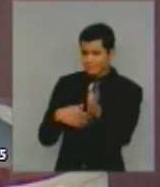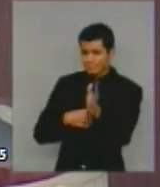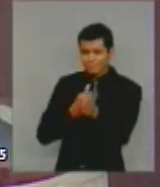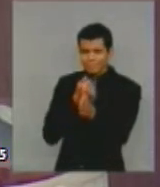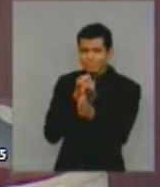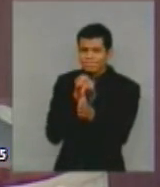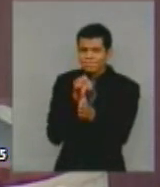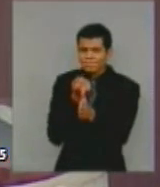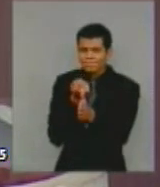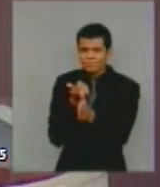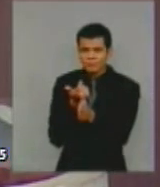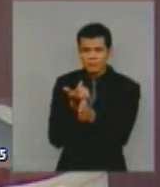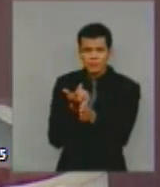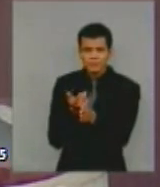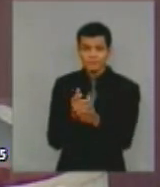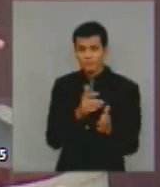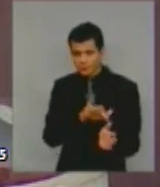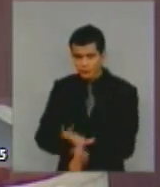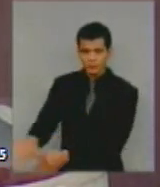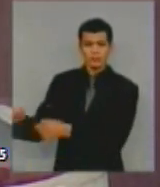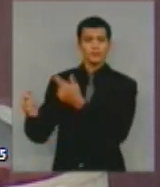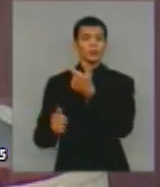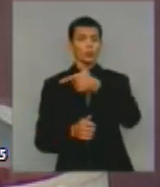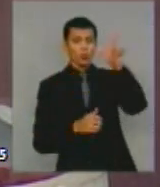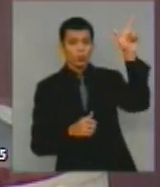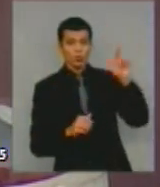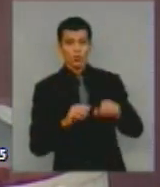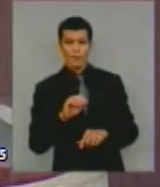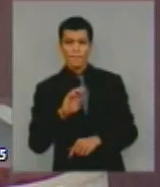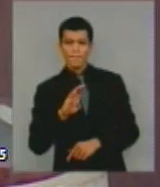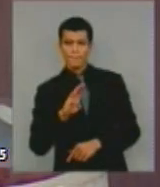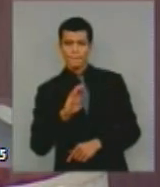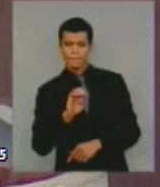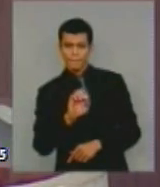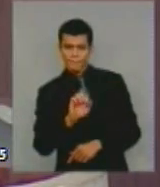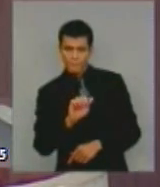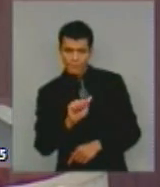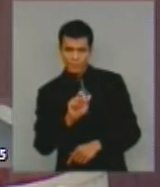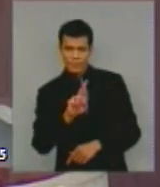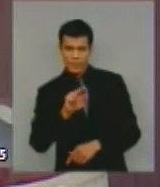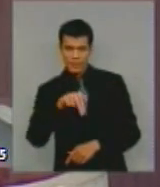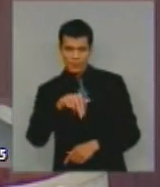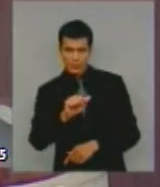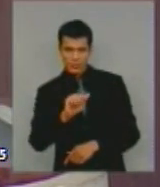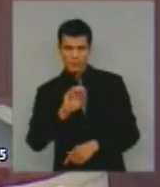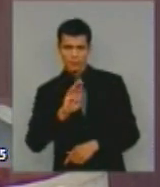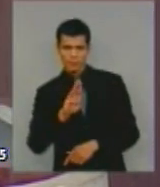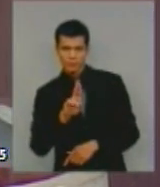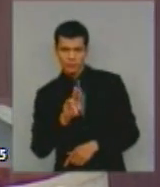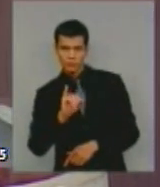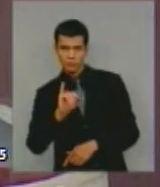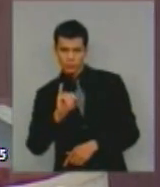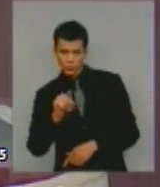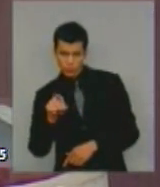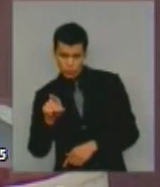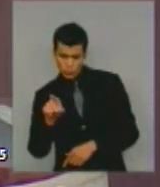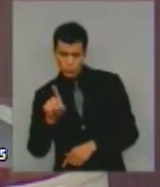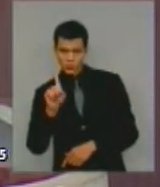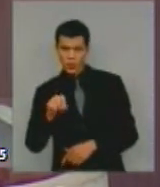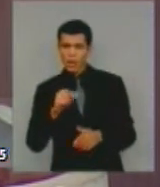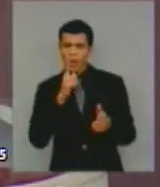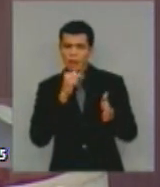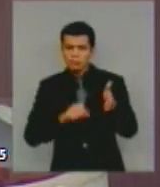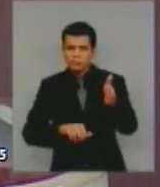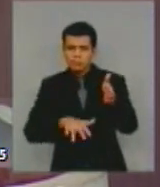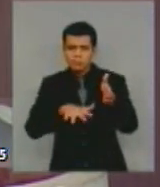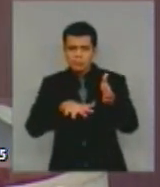nosso terceiro maior reservatório, o maior daquela região, está vazando 7 mil litros por segundo.